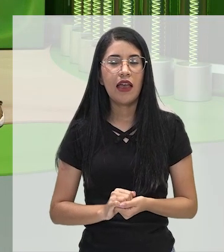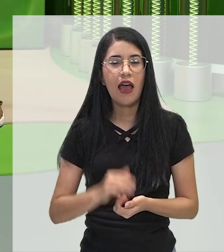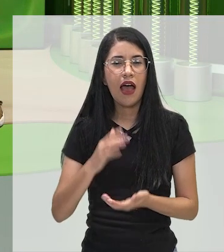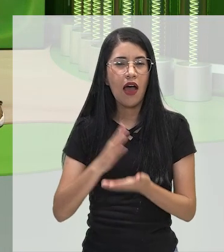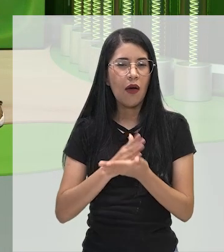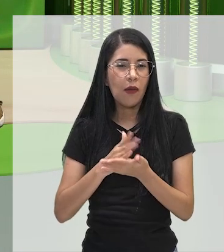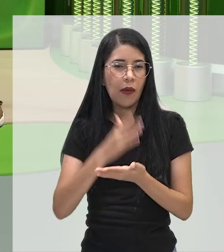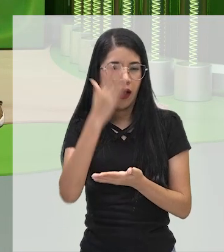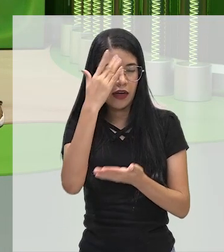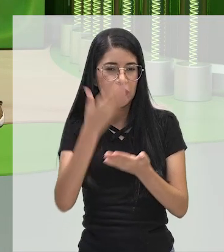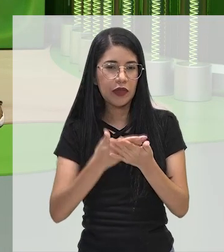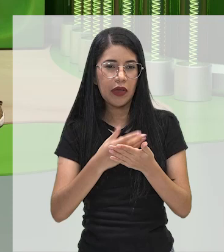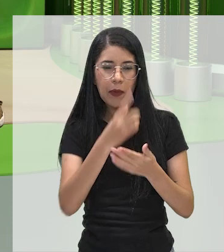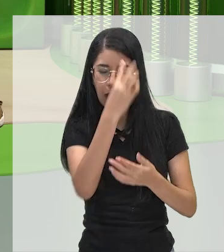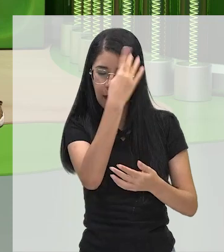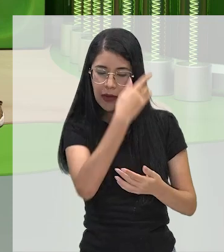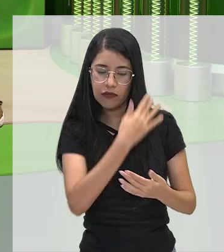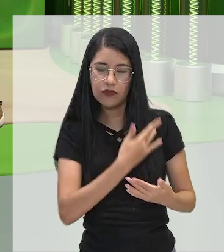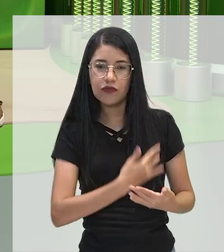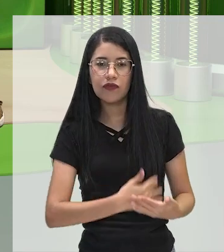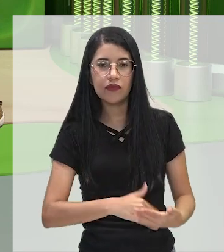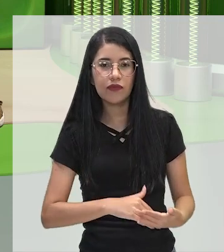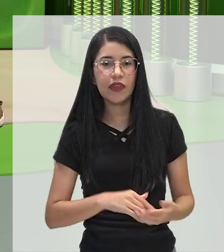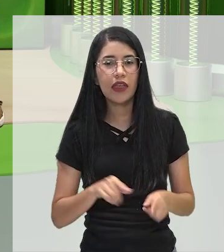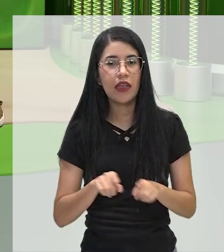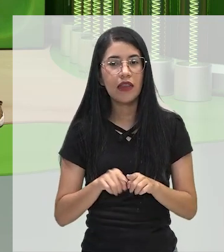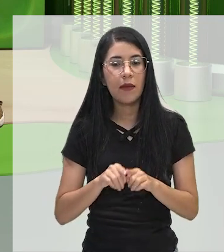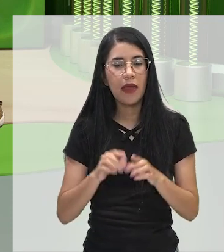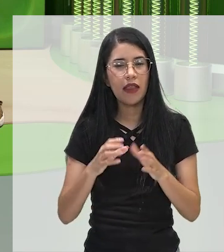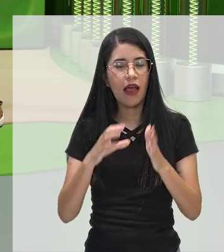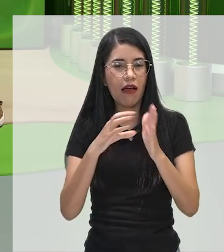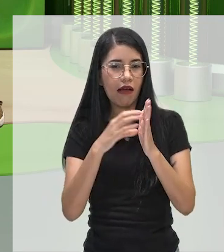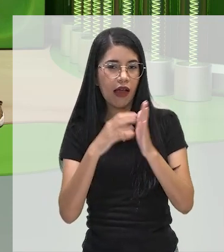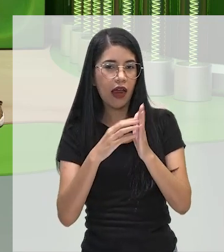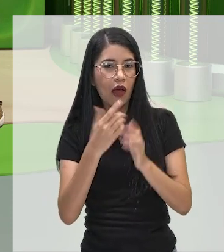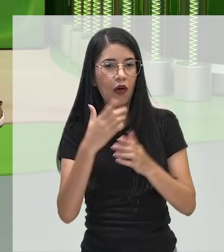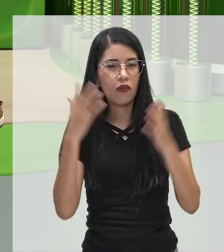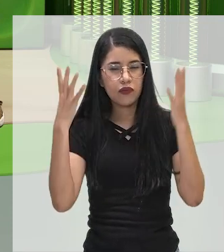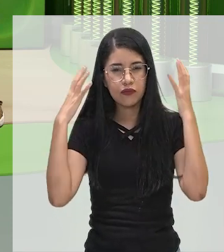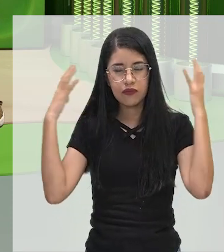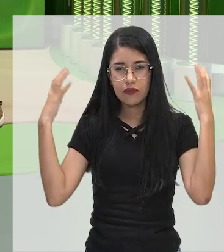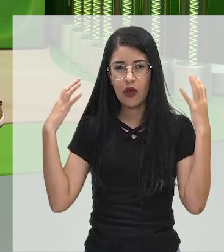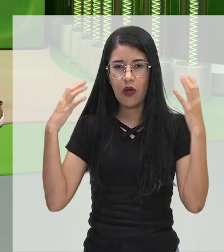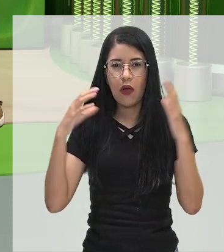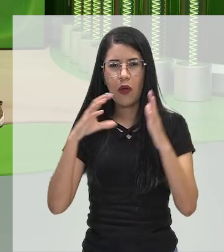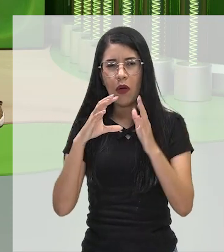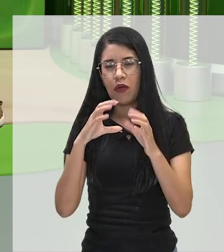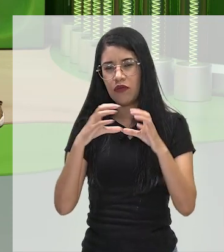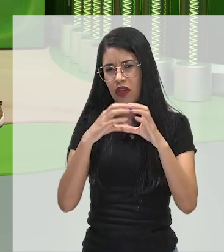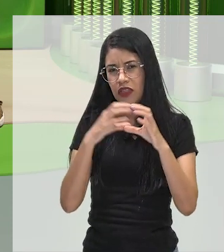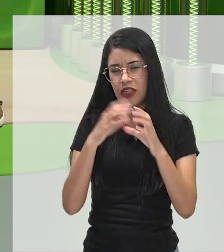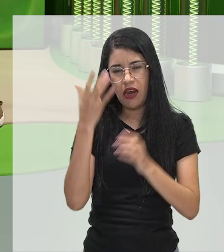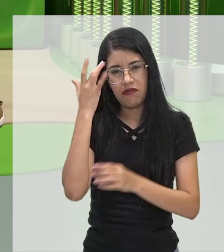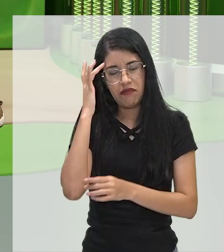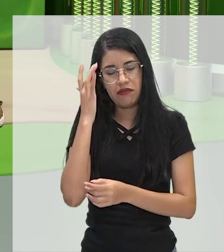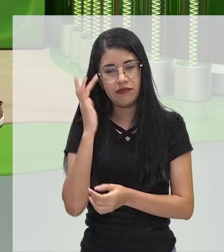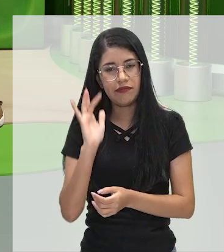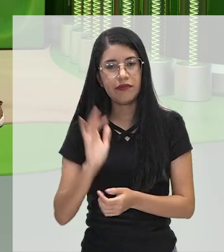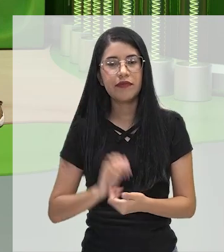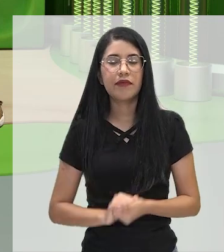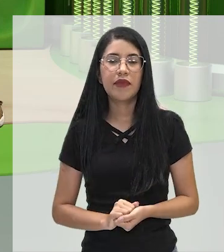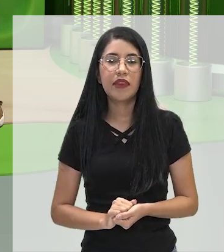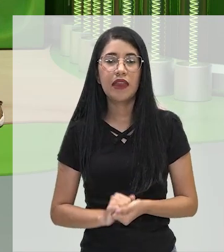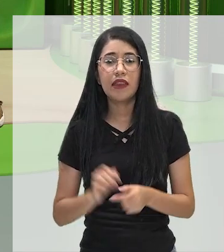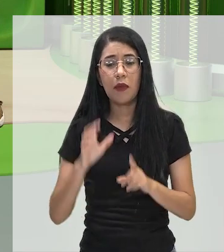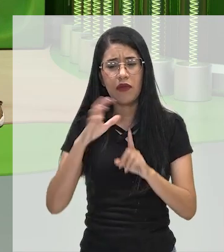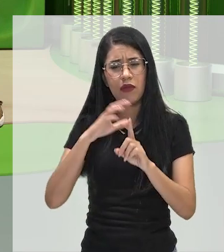se for para o cabelo crescer mais, fase da Lua crescente. Se for para ele ficar mais volumoso, é uma outra fase da Lua, acho que é a Lua cheia, né? Então a gente tem essas